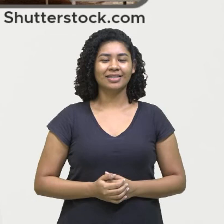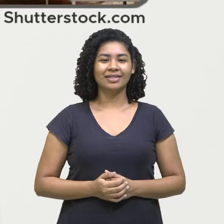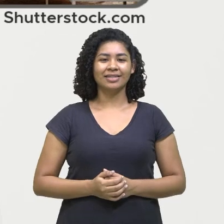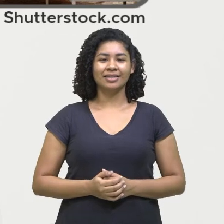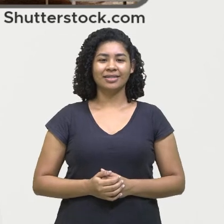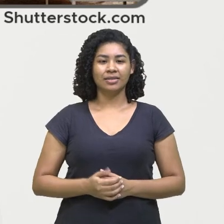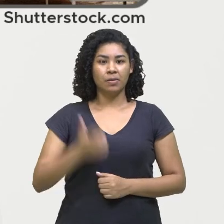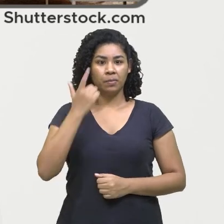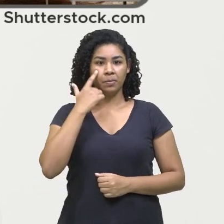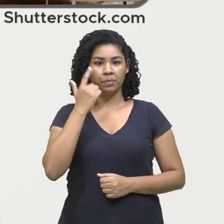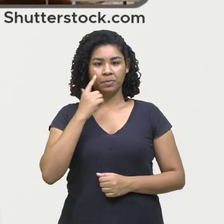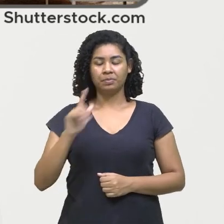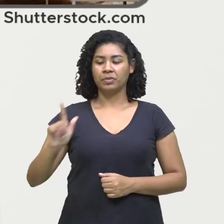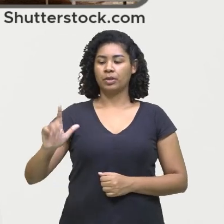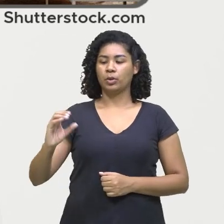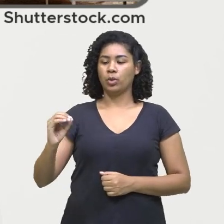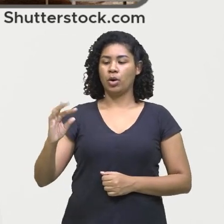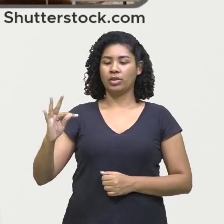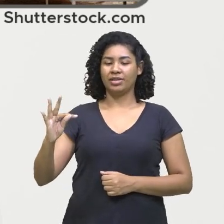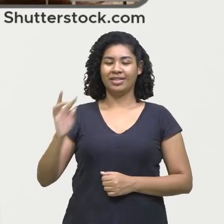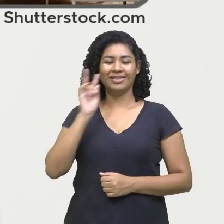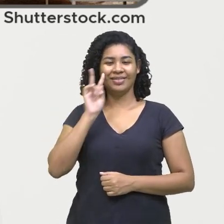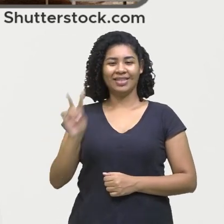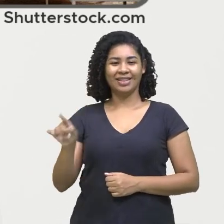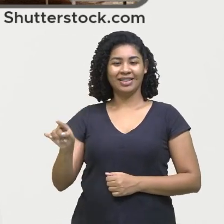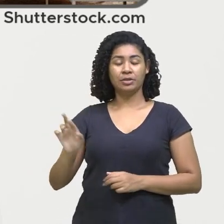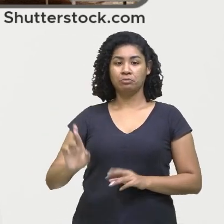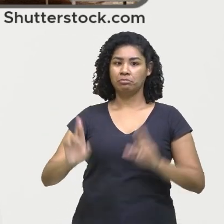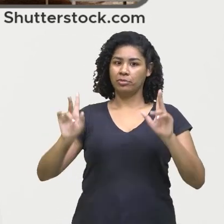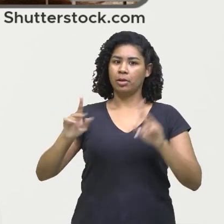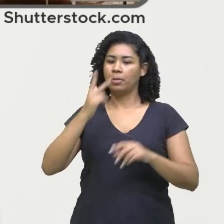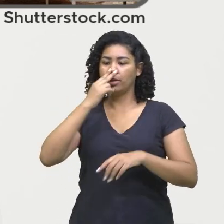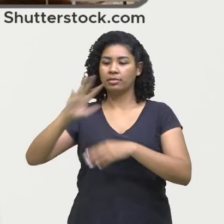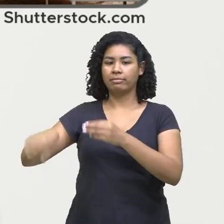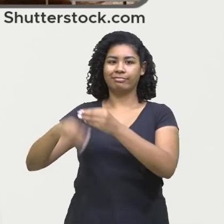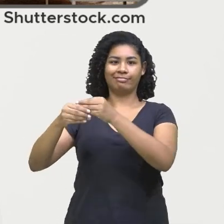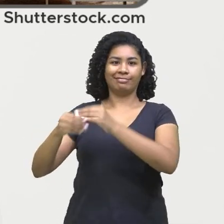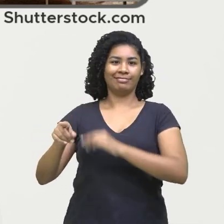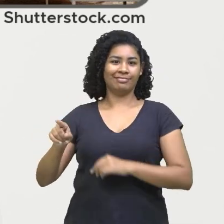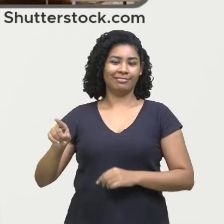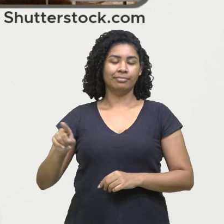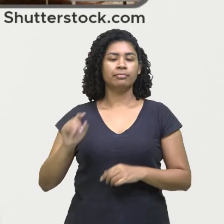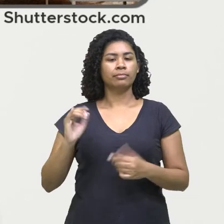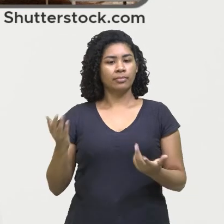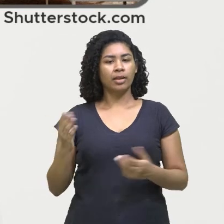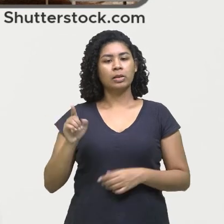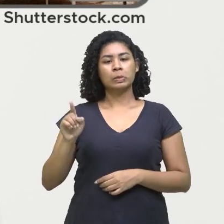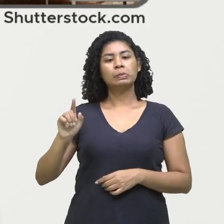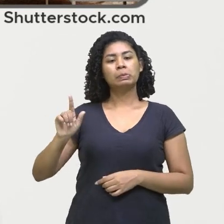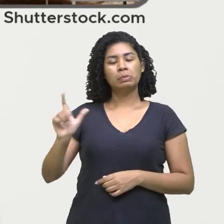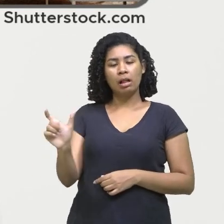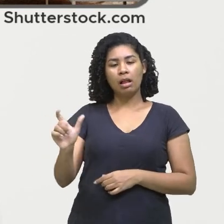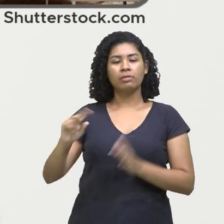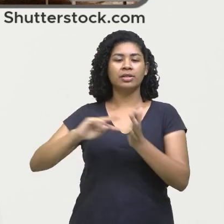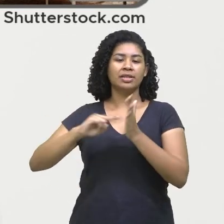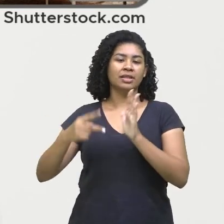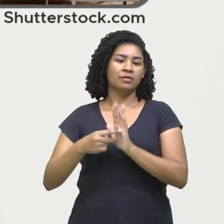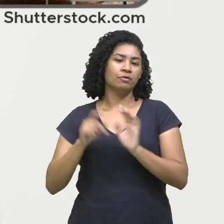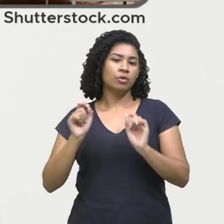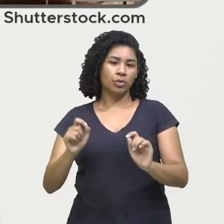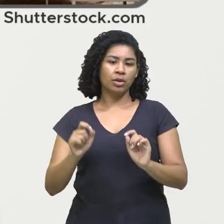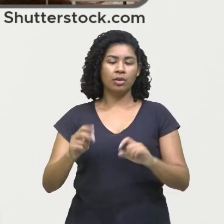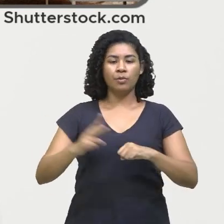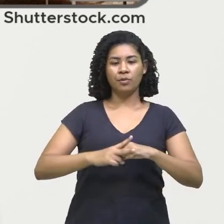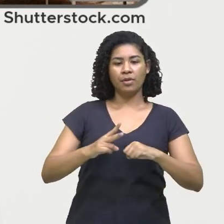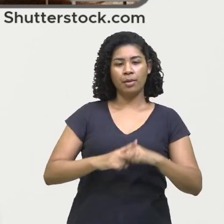Tem a palavra got ali, e você percebe que quando você tem essa palavra got, o verbo ter ou